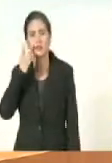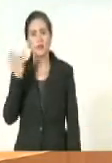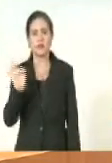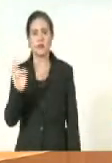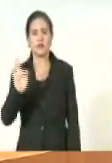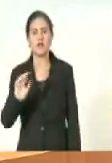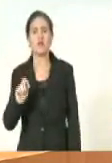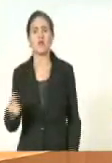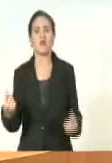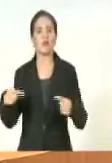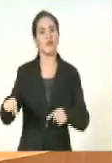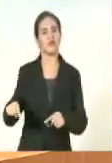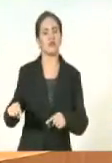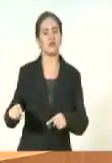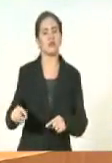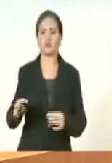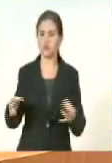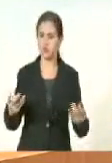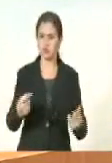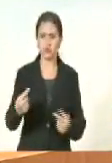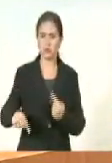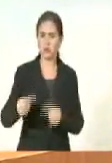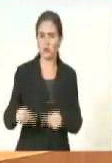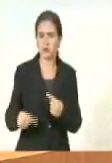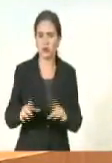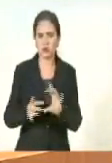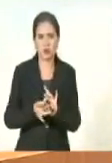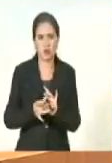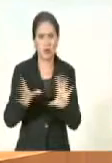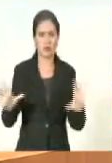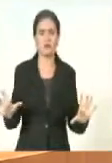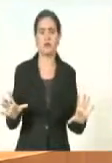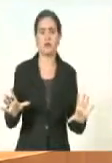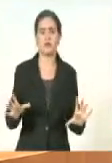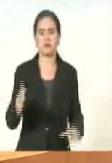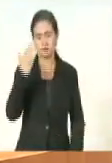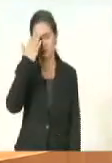política, como cada um de nós tem o direito de tomar, e como os deputados federais o fizeram. Muito obrigado, senhor presidente.